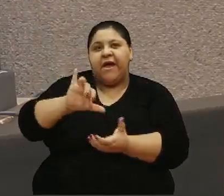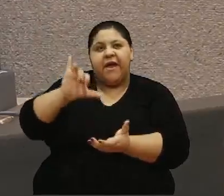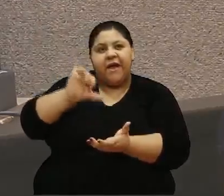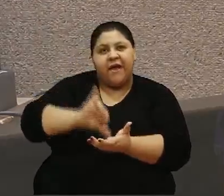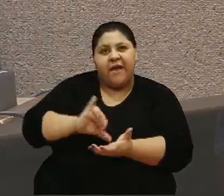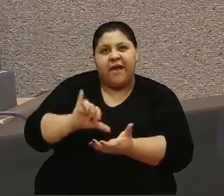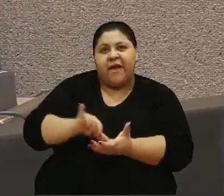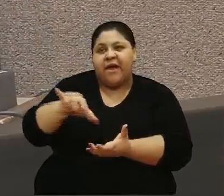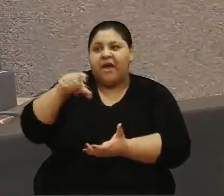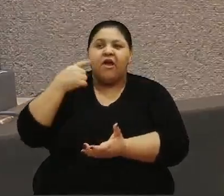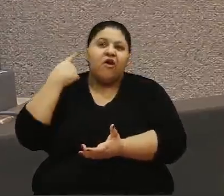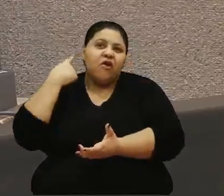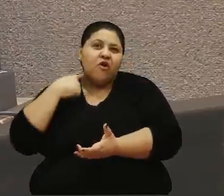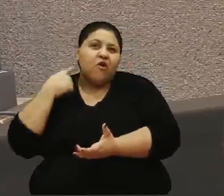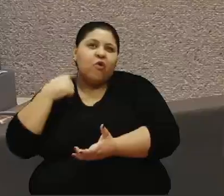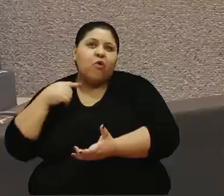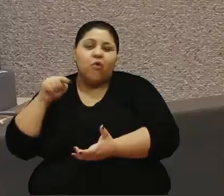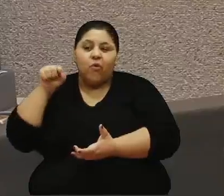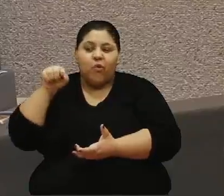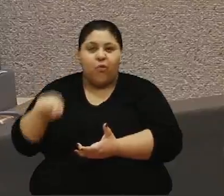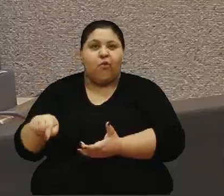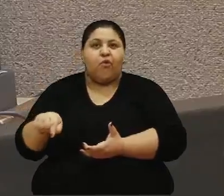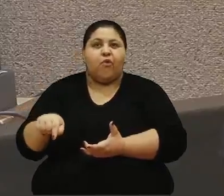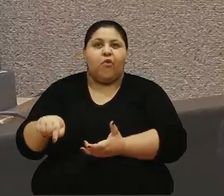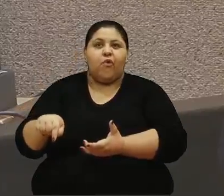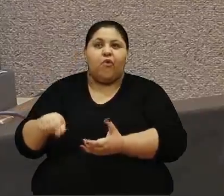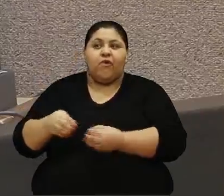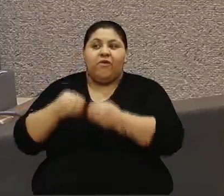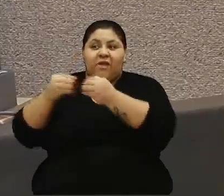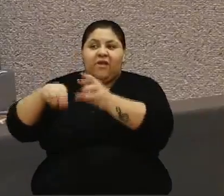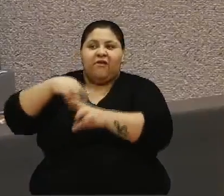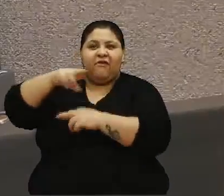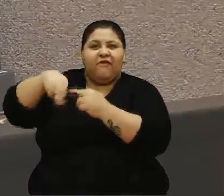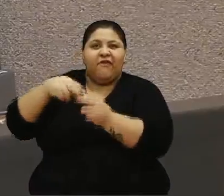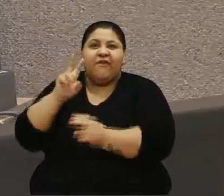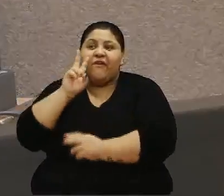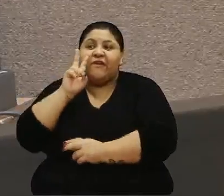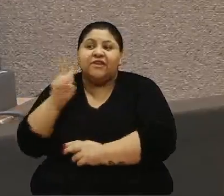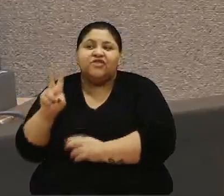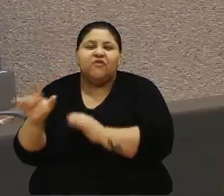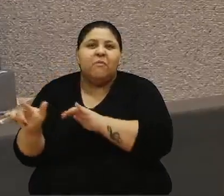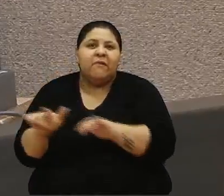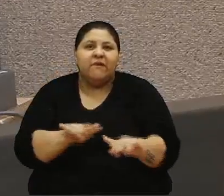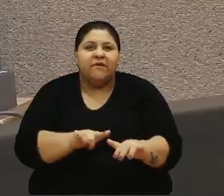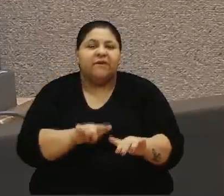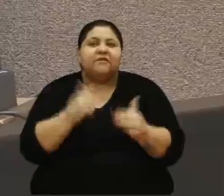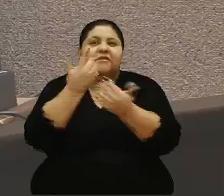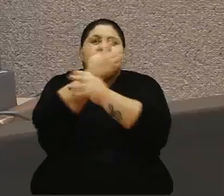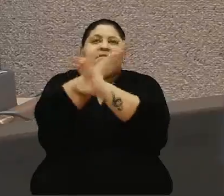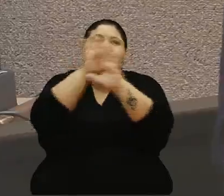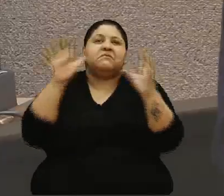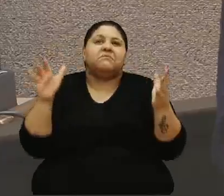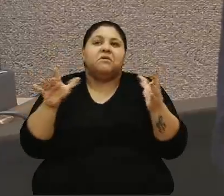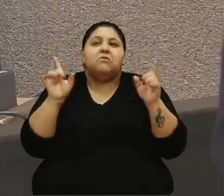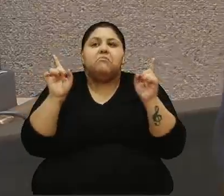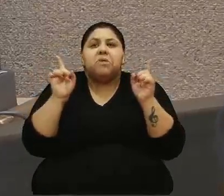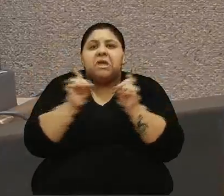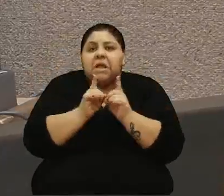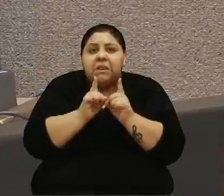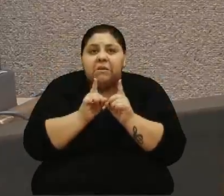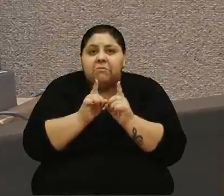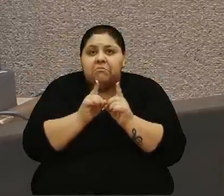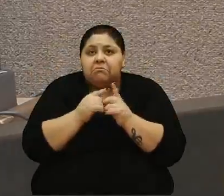parte suja, o lixo que está indo para as reciclagens, e a gente vê uma semana do meio ambiente apequenada,